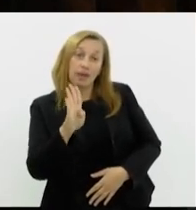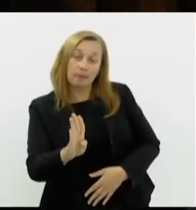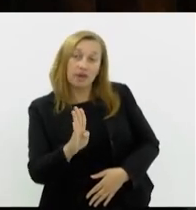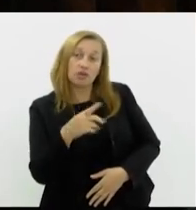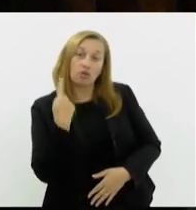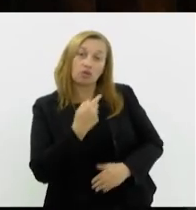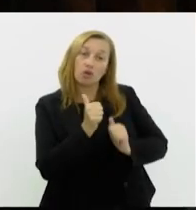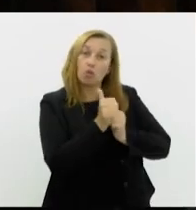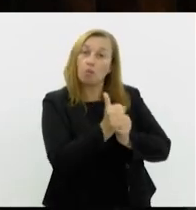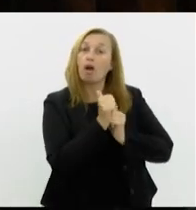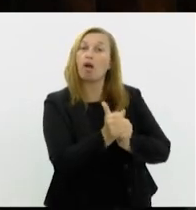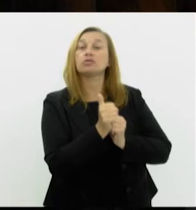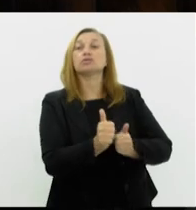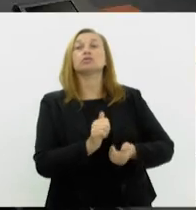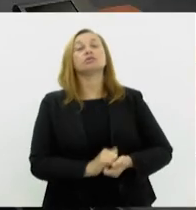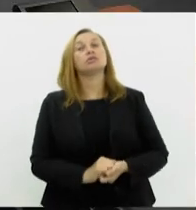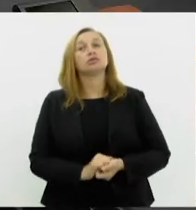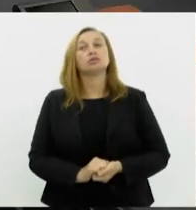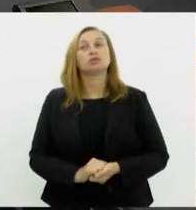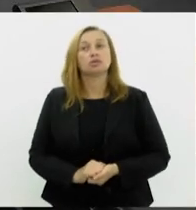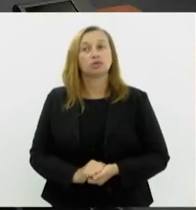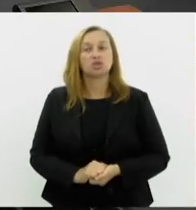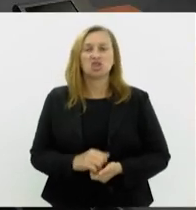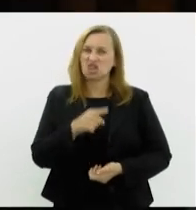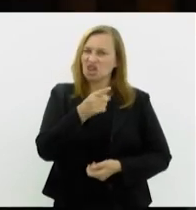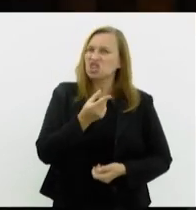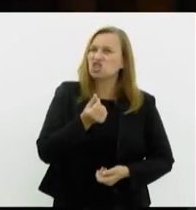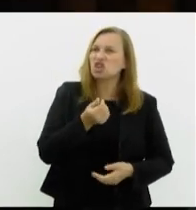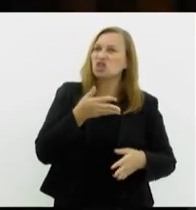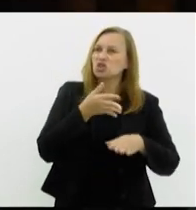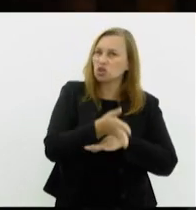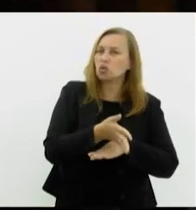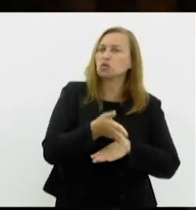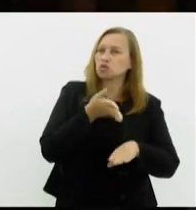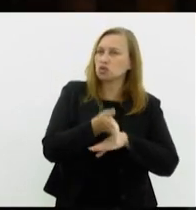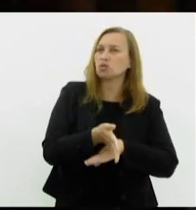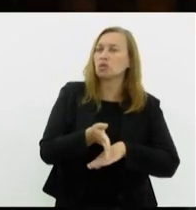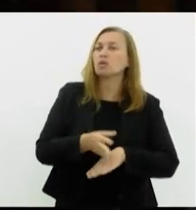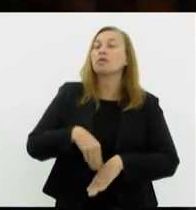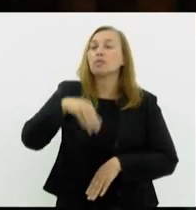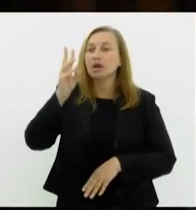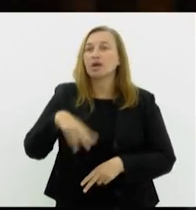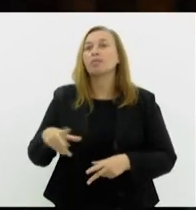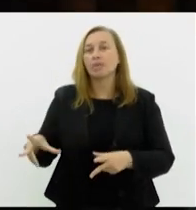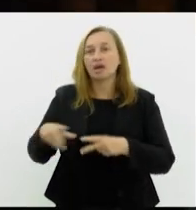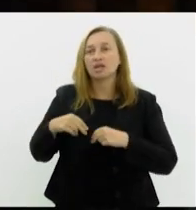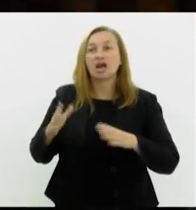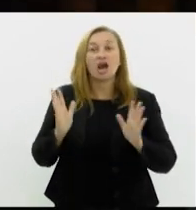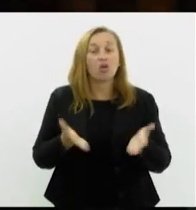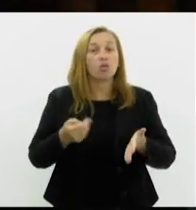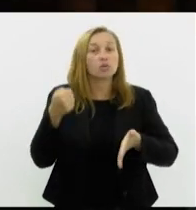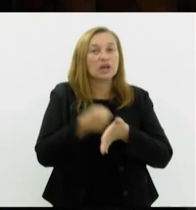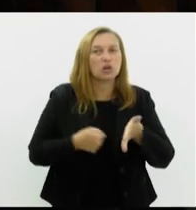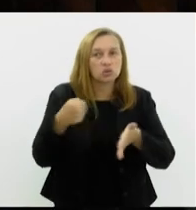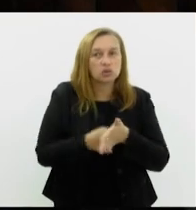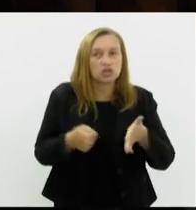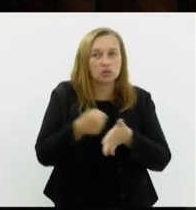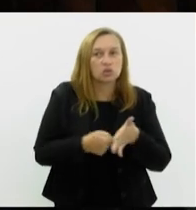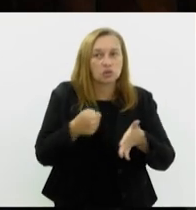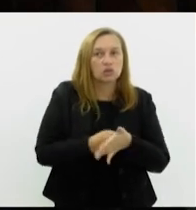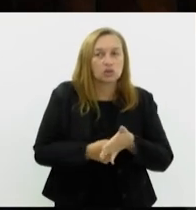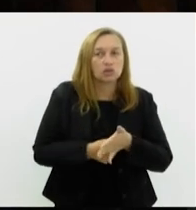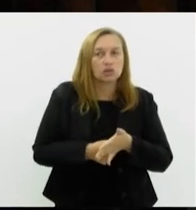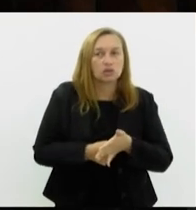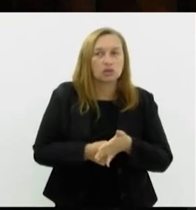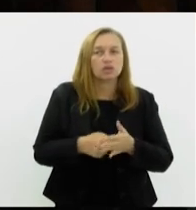acompanhando. Para concluir, por esse favor. Esse dinheiro chegou na ponta, chegou para quem merece. Agora a gente está lutando para